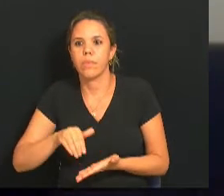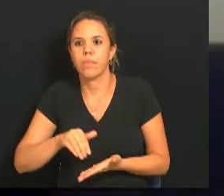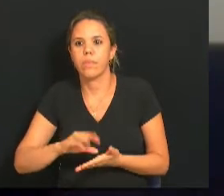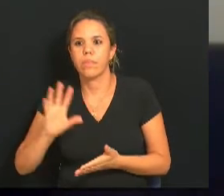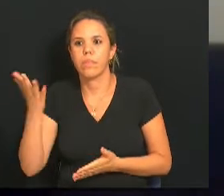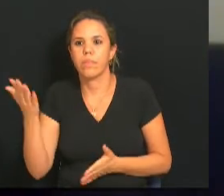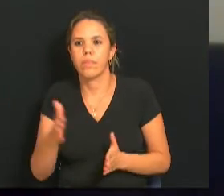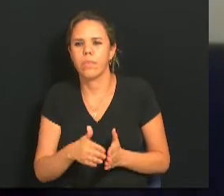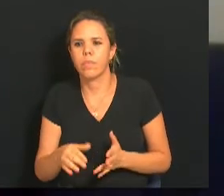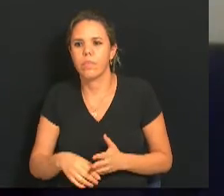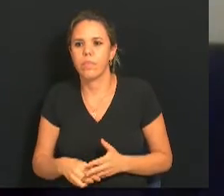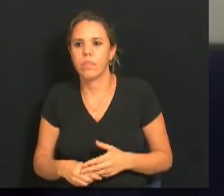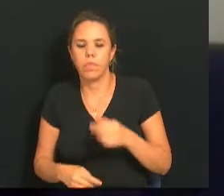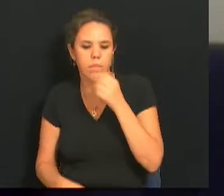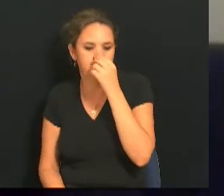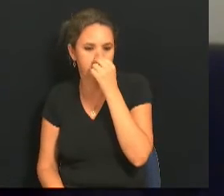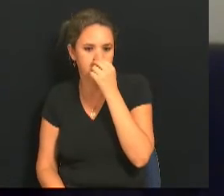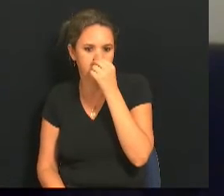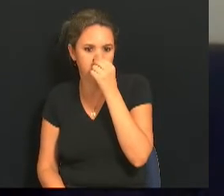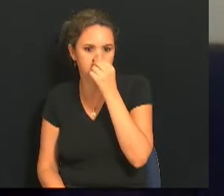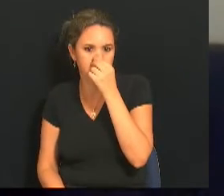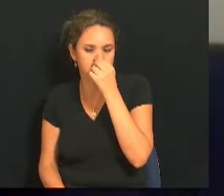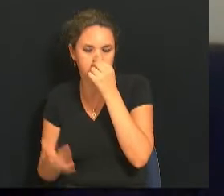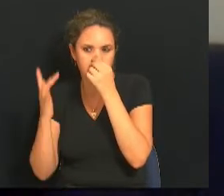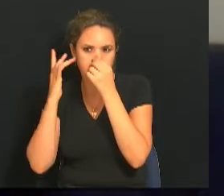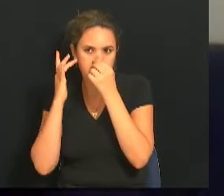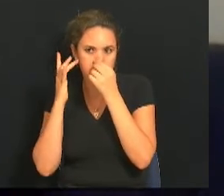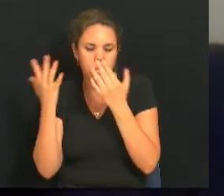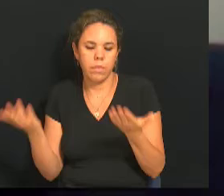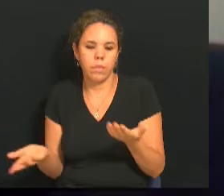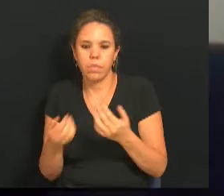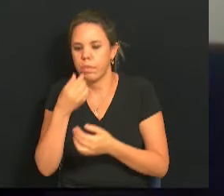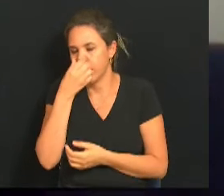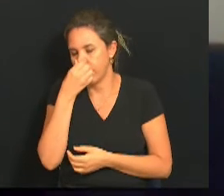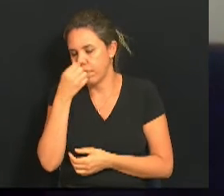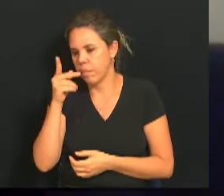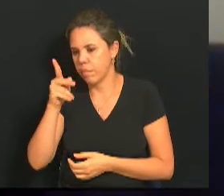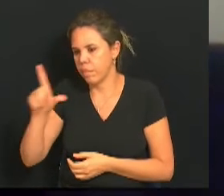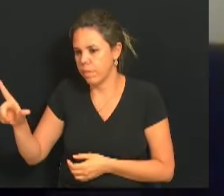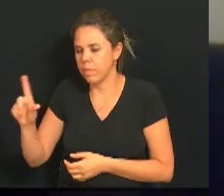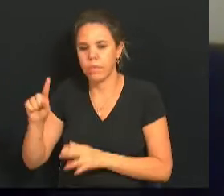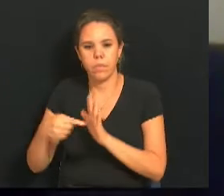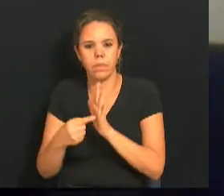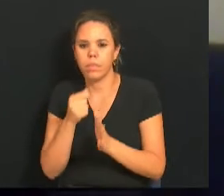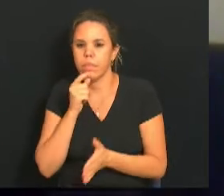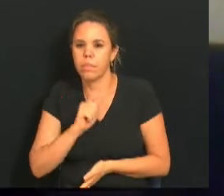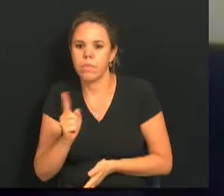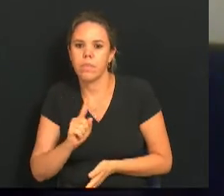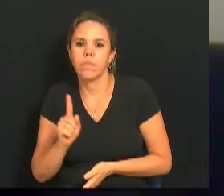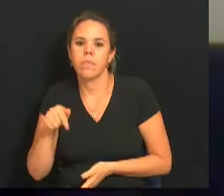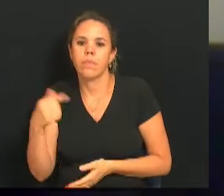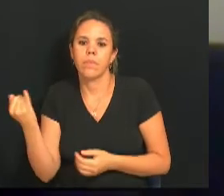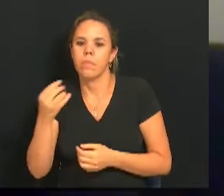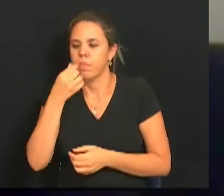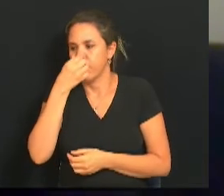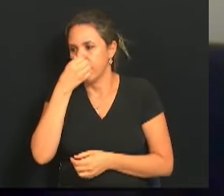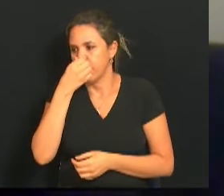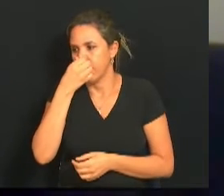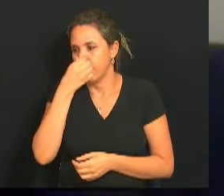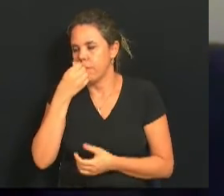acontecer. E aí eu acho que um dos aspectos que o PL ainda não apresenta e que seria importante